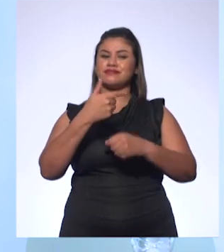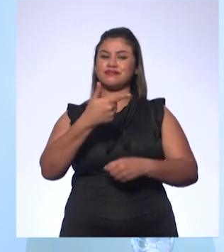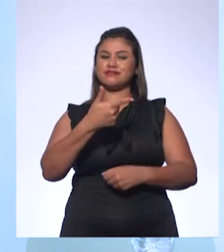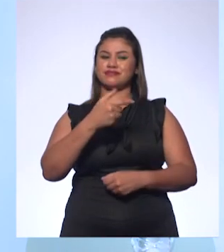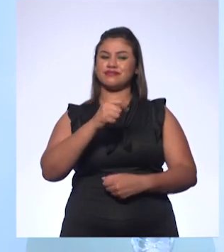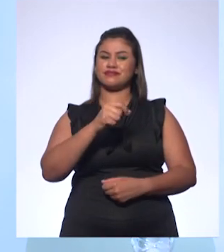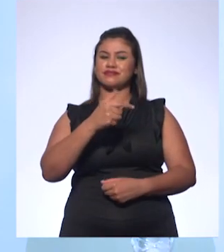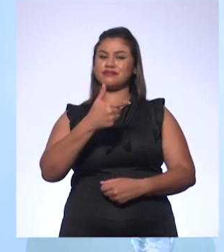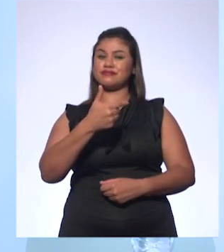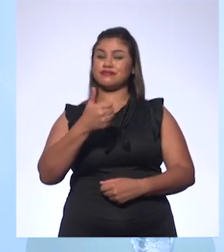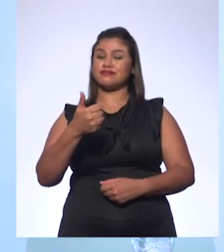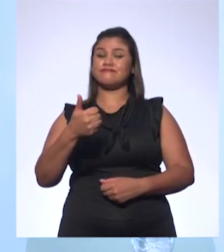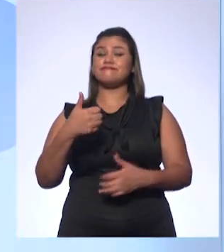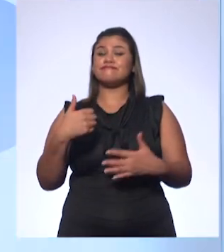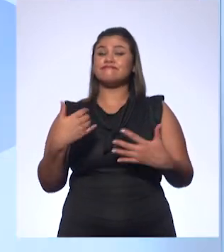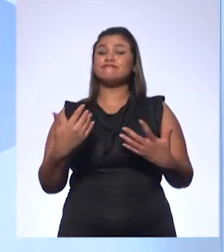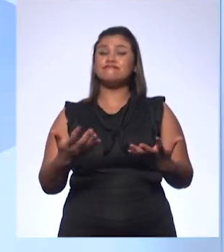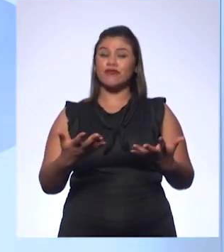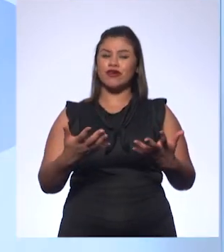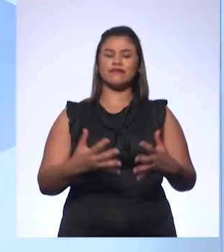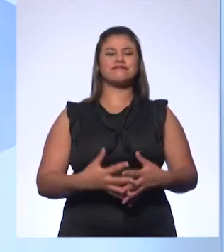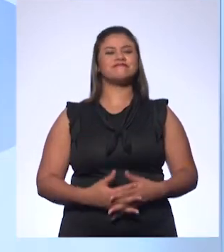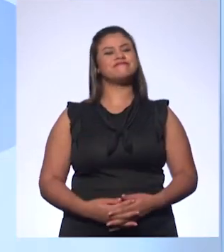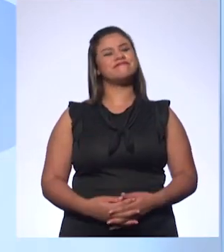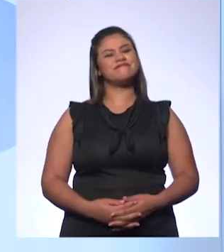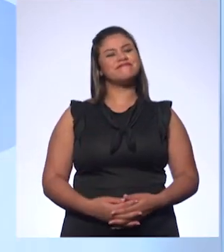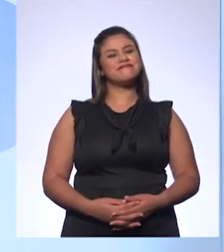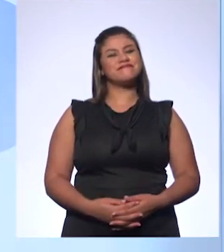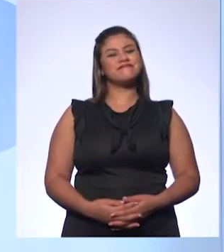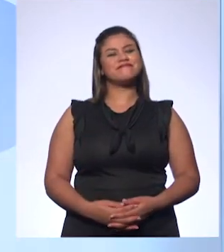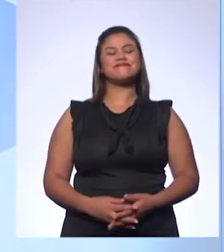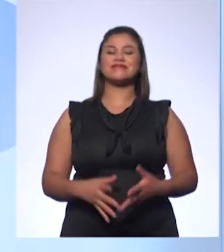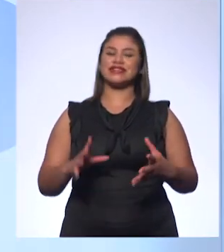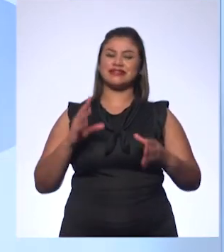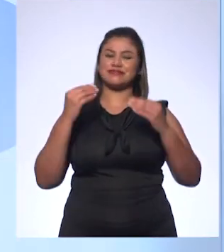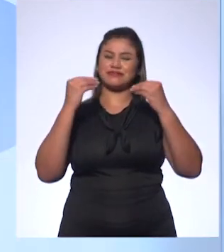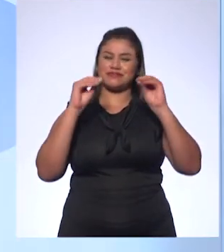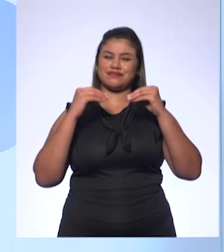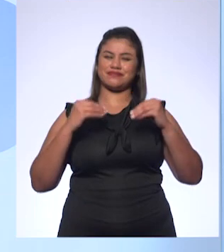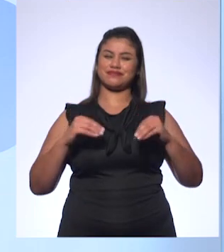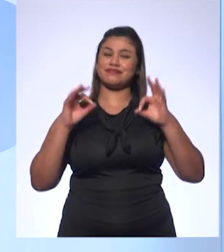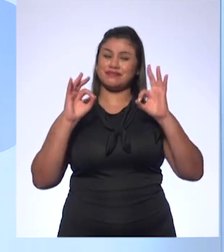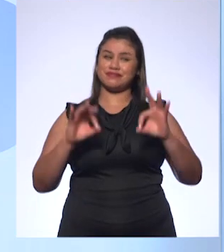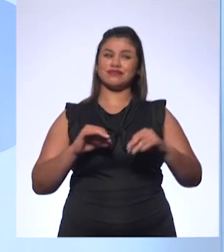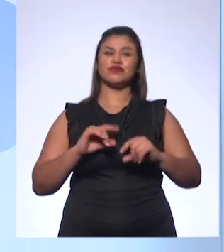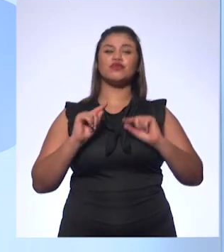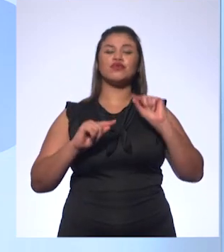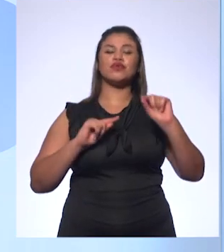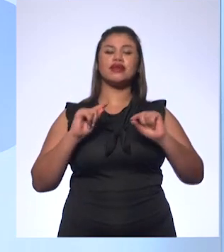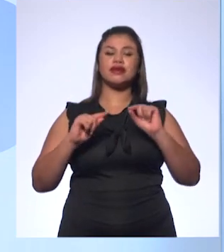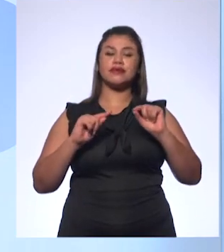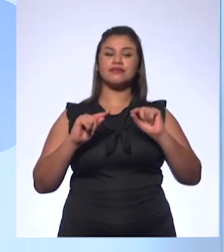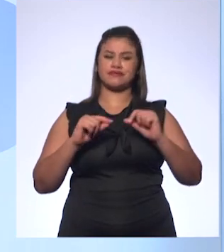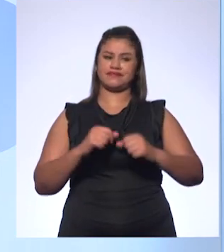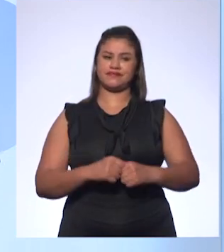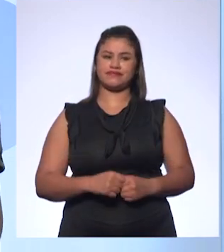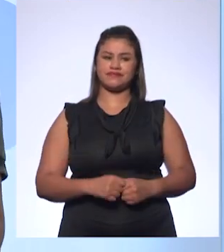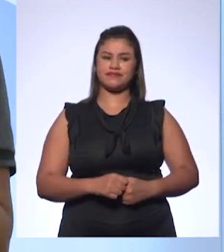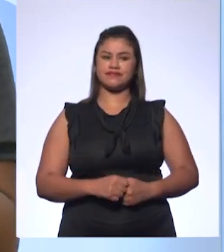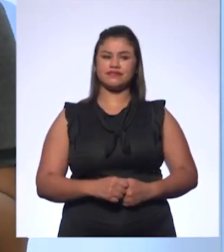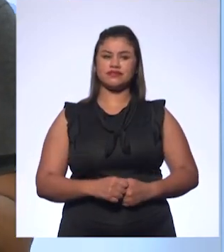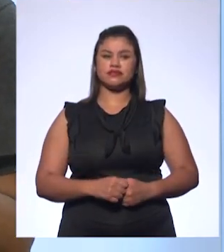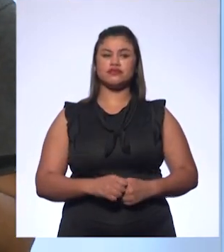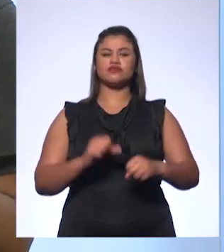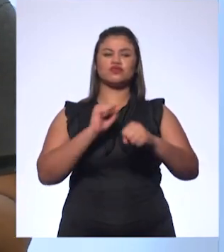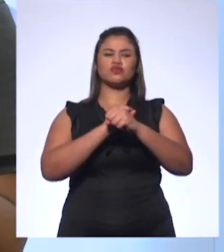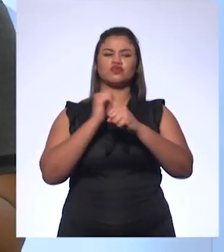qual será, hein, prof? Não poderia ser outra, né? Eu acho que é o que eles estão colocando aqui mesmo. Eles estão colocando o fim